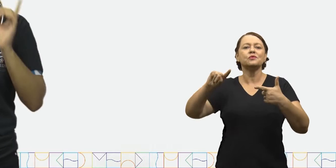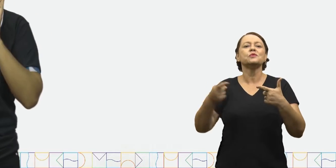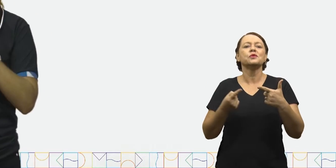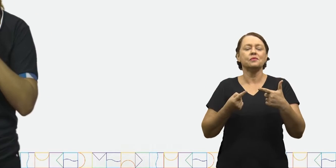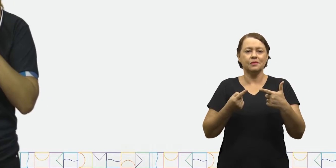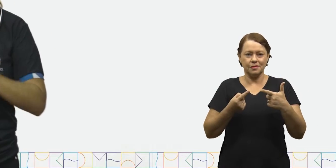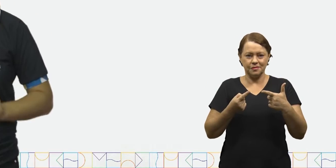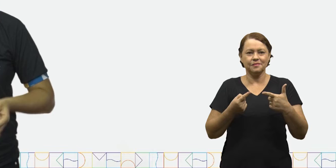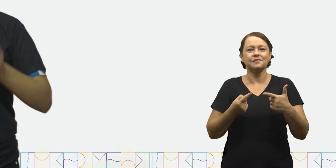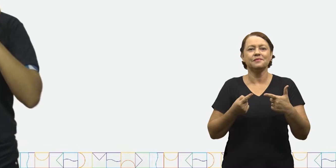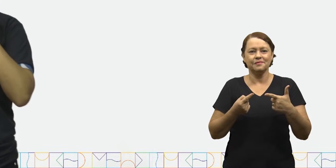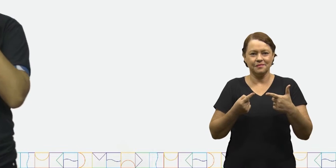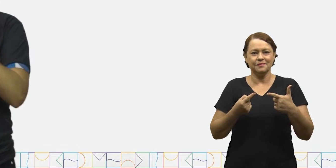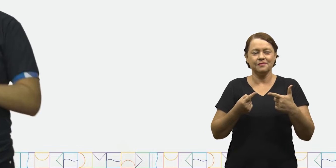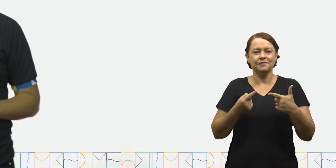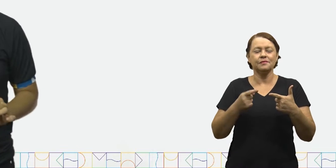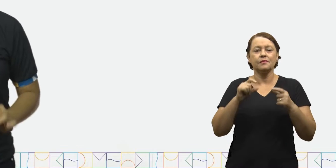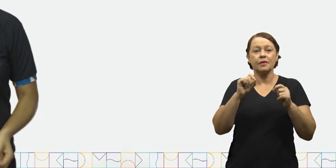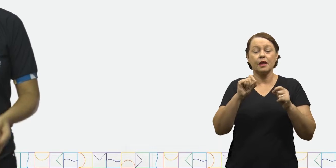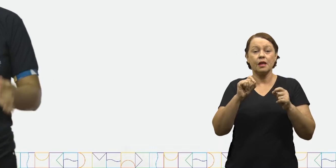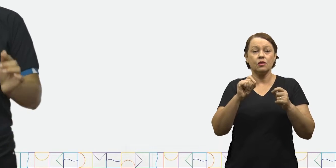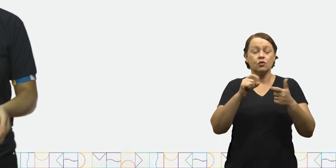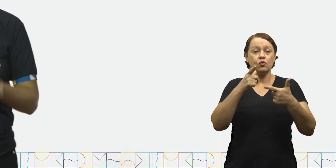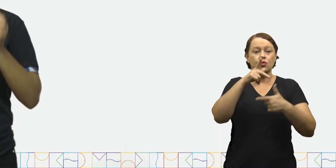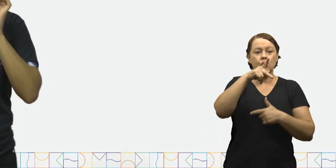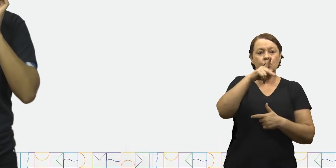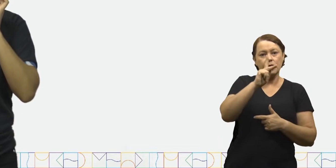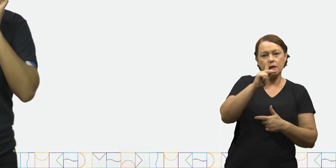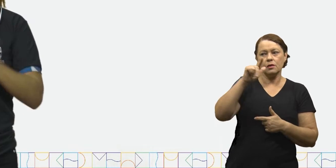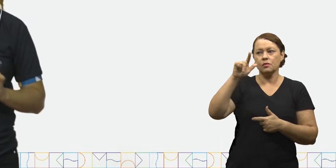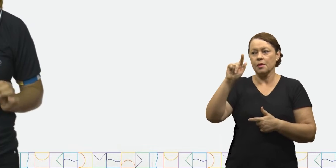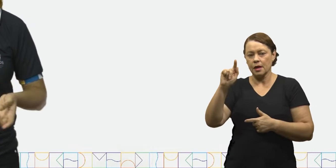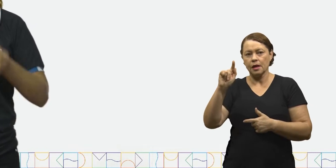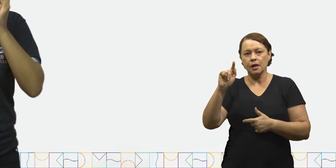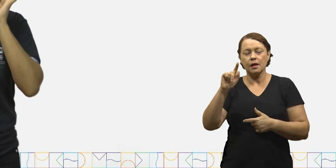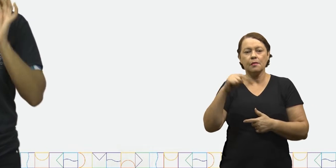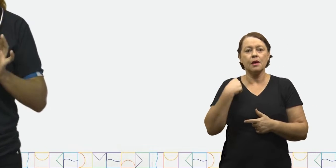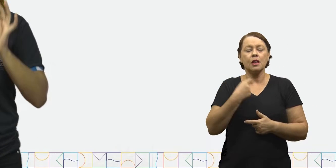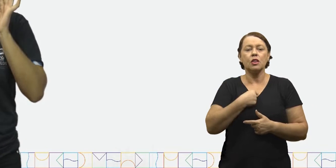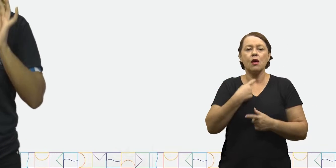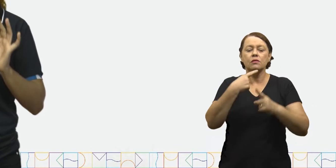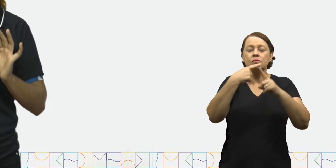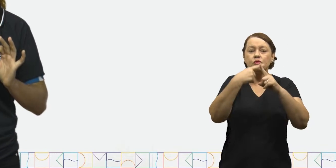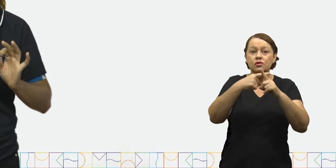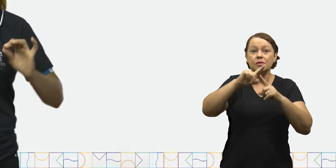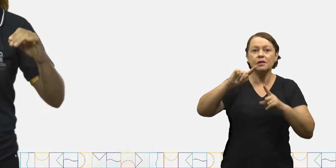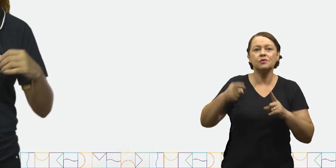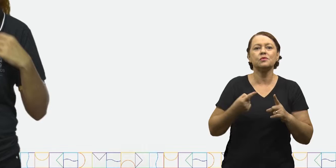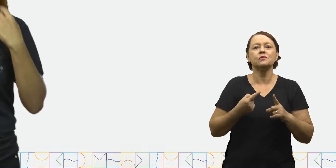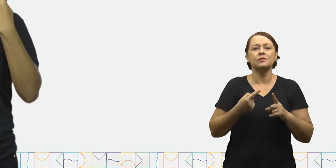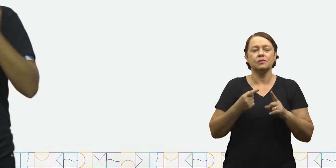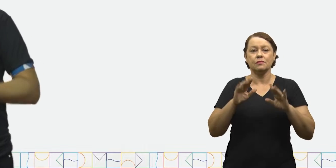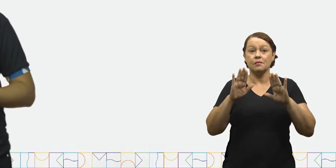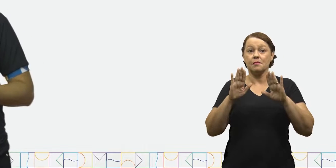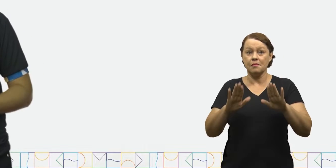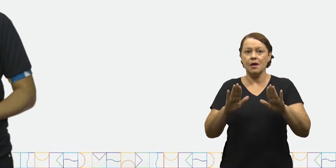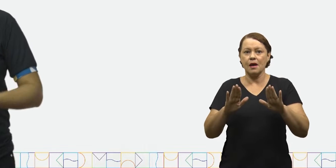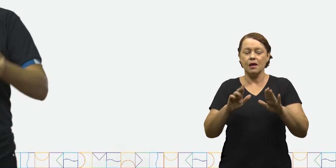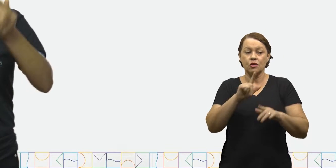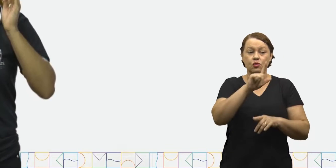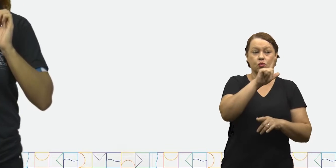ou dividirmos por 1000. Do quilo para grama, nós multiplicamos por